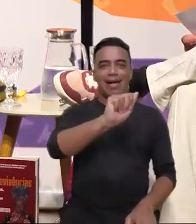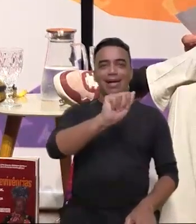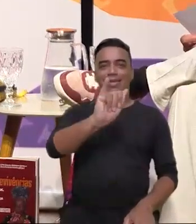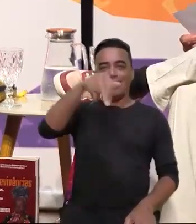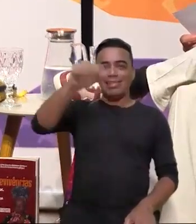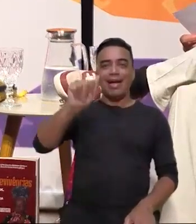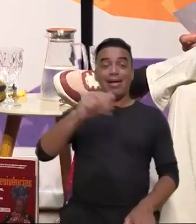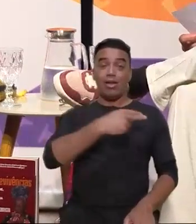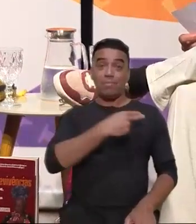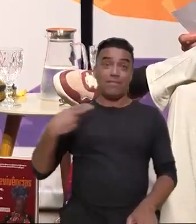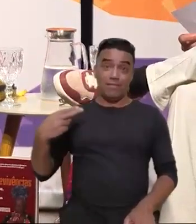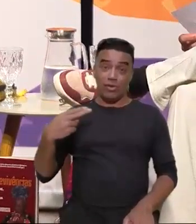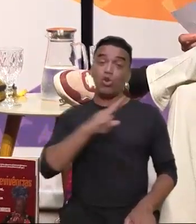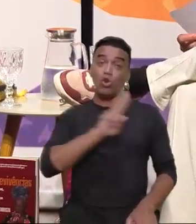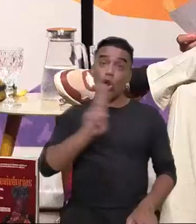E